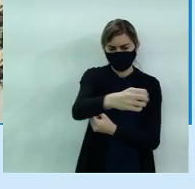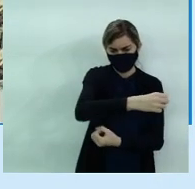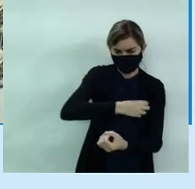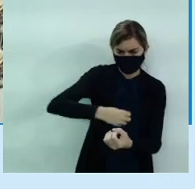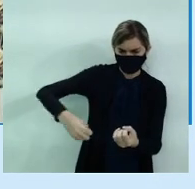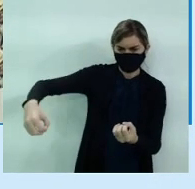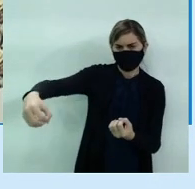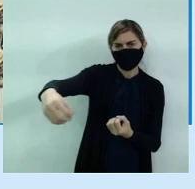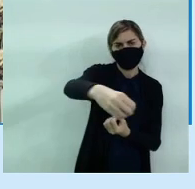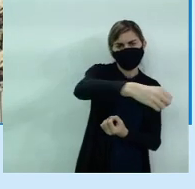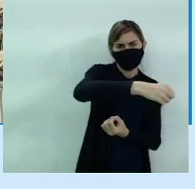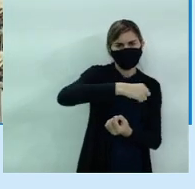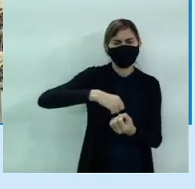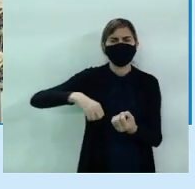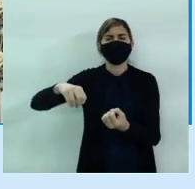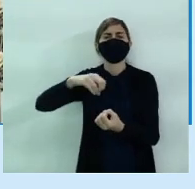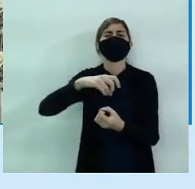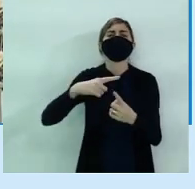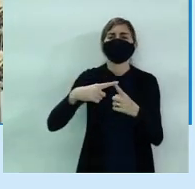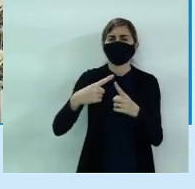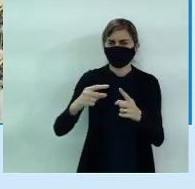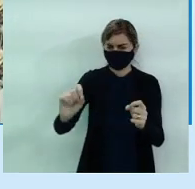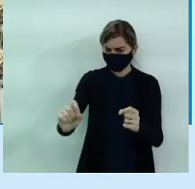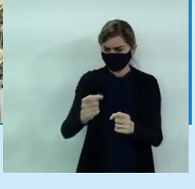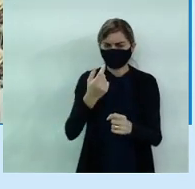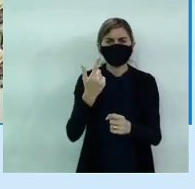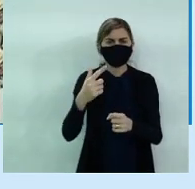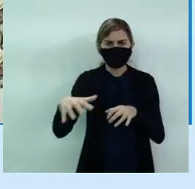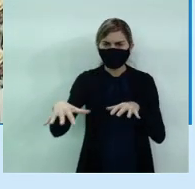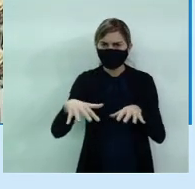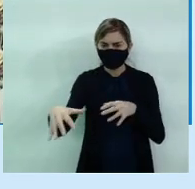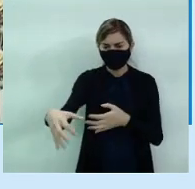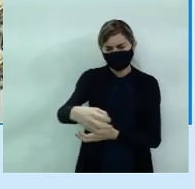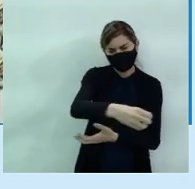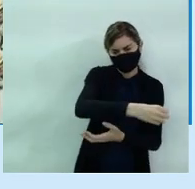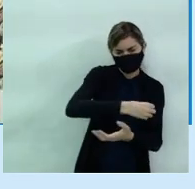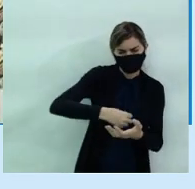gente chama de translação, esse tipo de movimento,